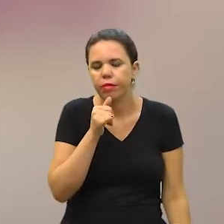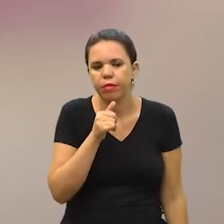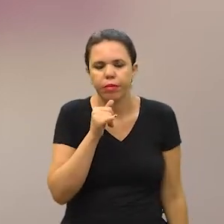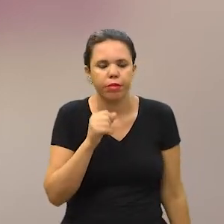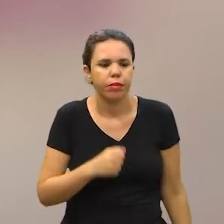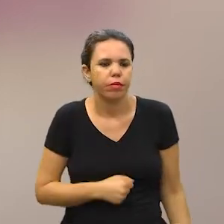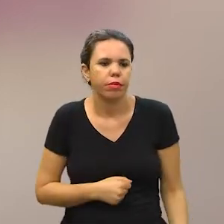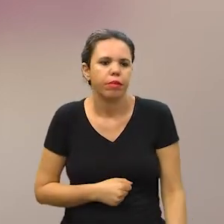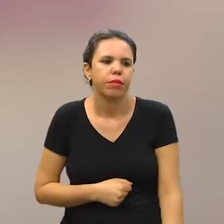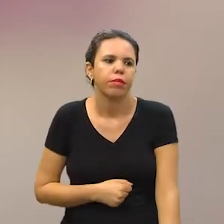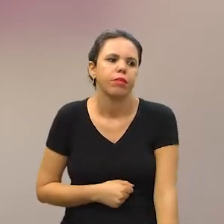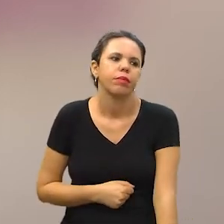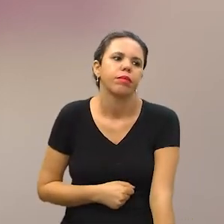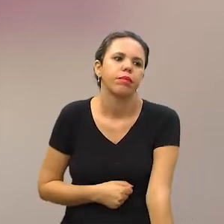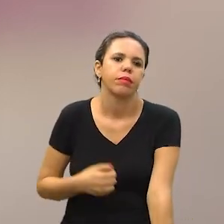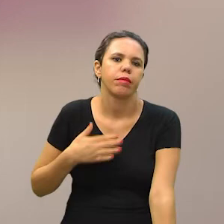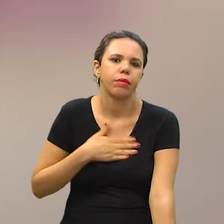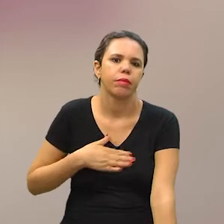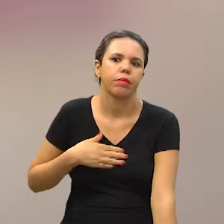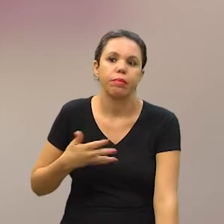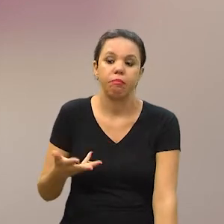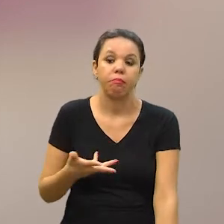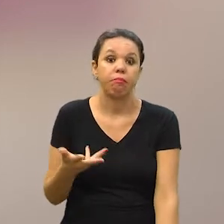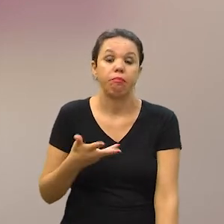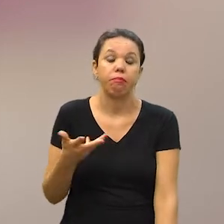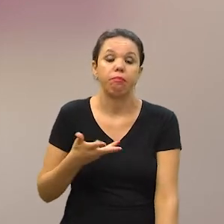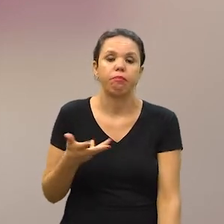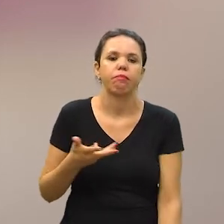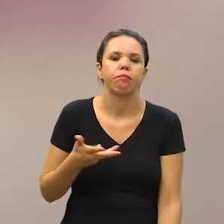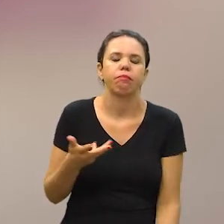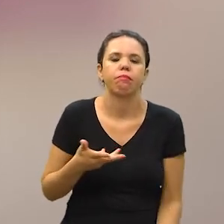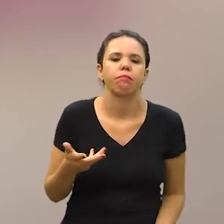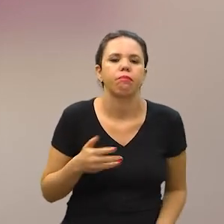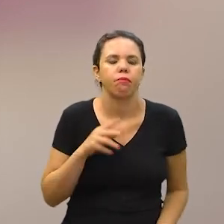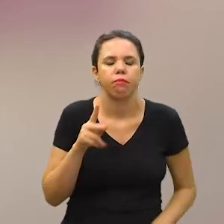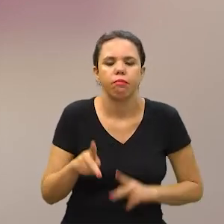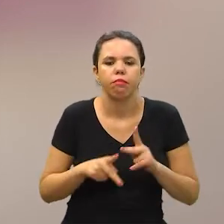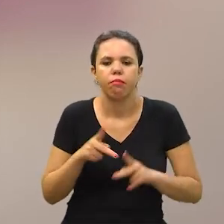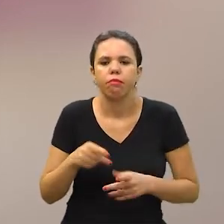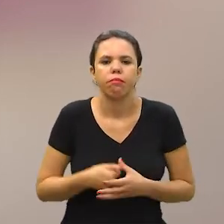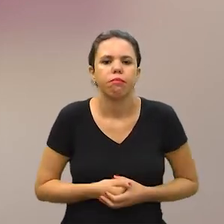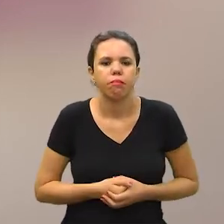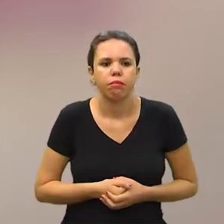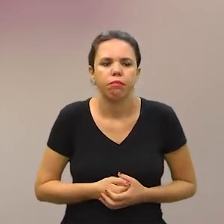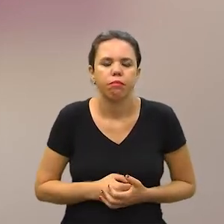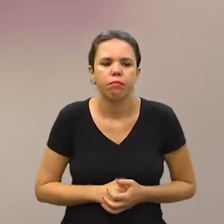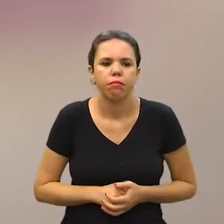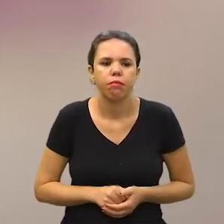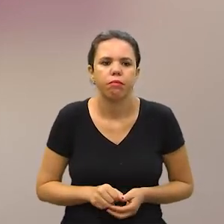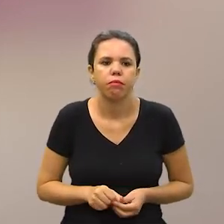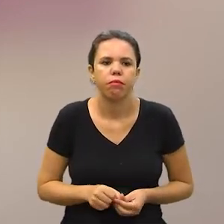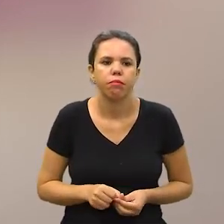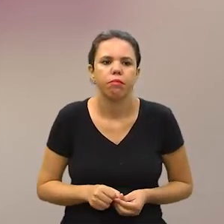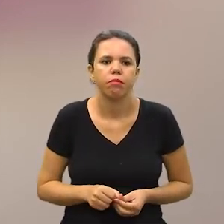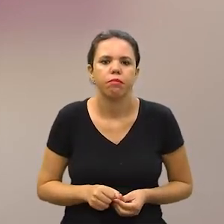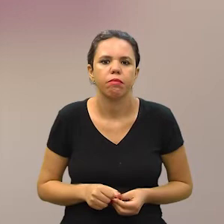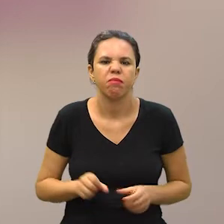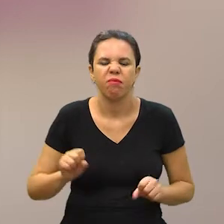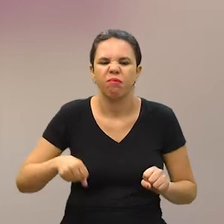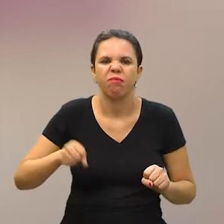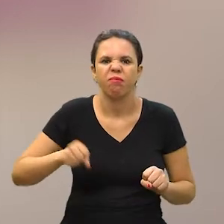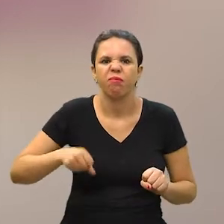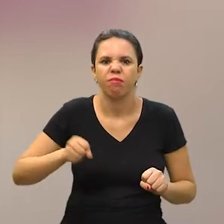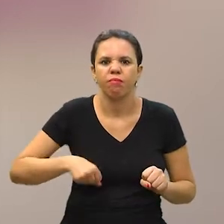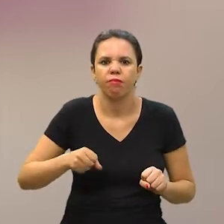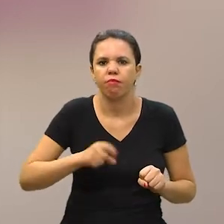dizemos, quando, por exemplo, gosta muito de velocidade, então é aquele adulto que gosta muito de moto